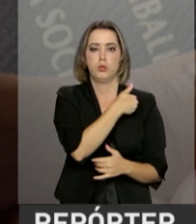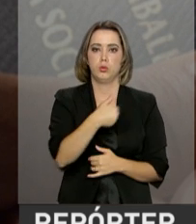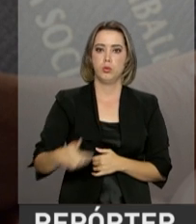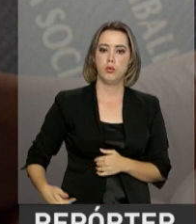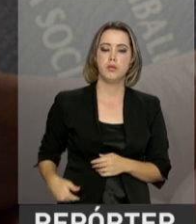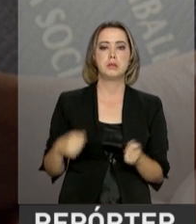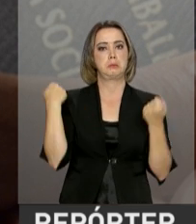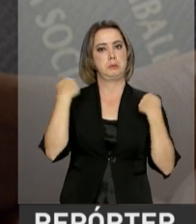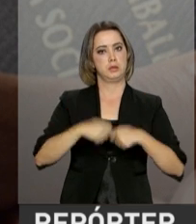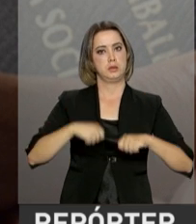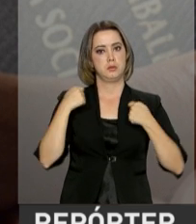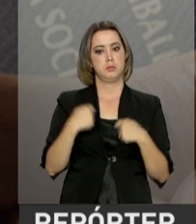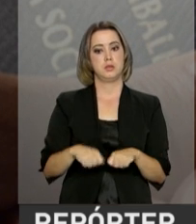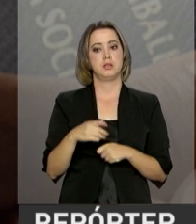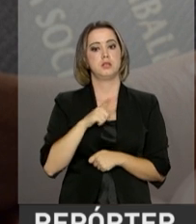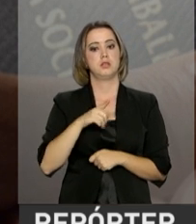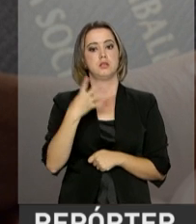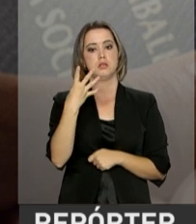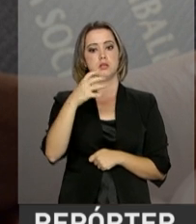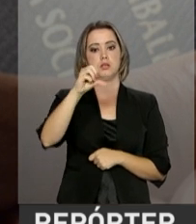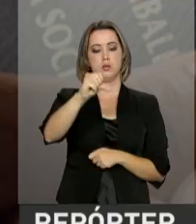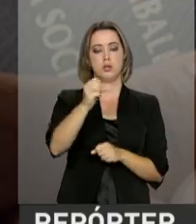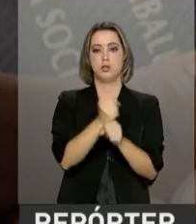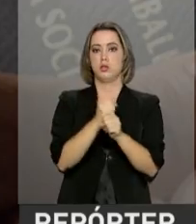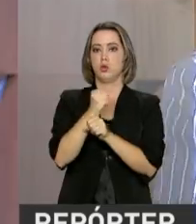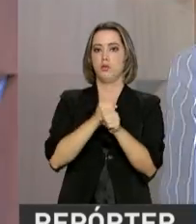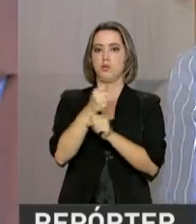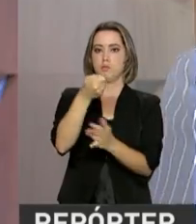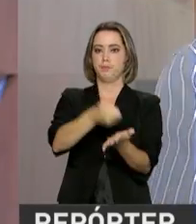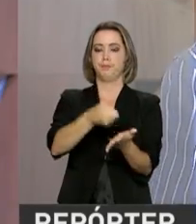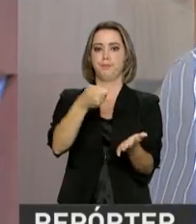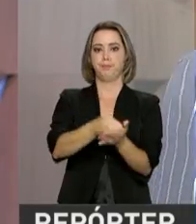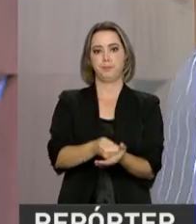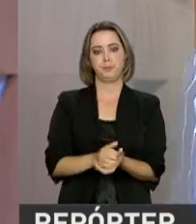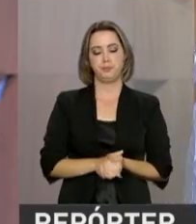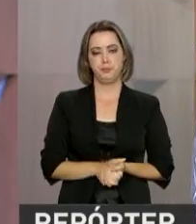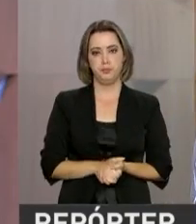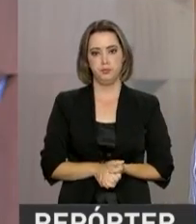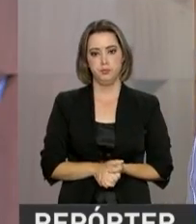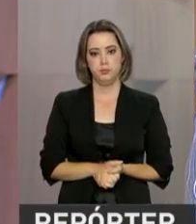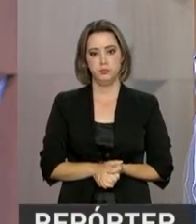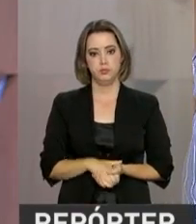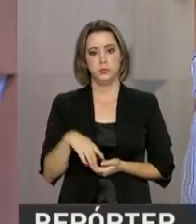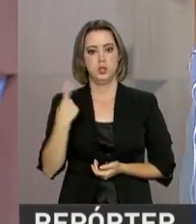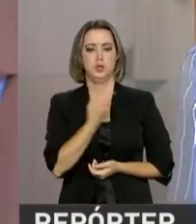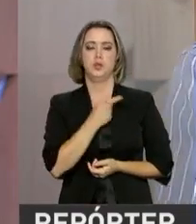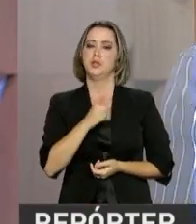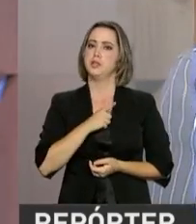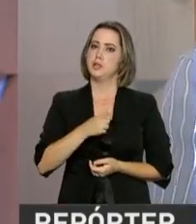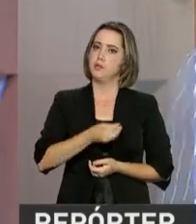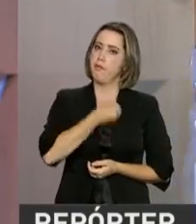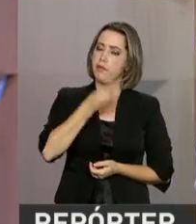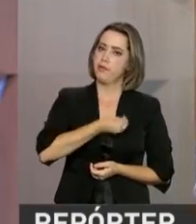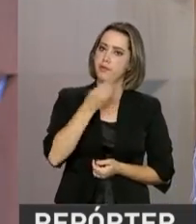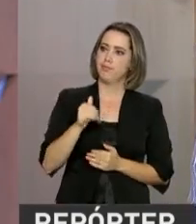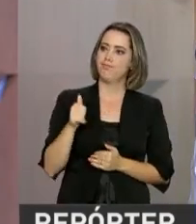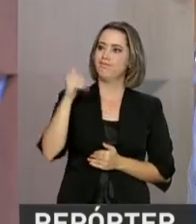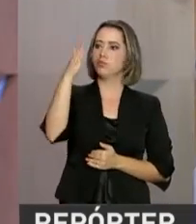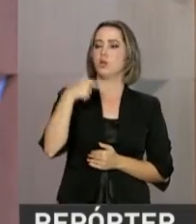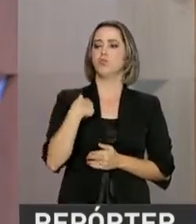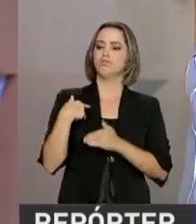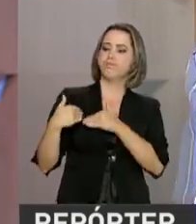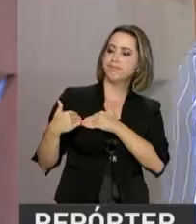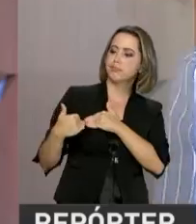será preciso ter 49 anos de contribuição. Se nós estamos vivendo mais, nós vamos mais